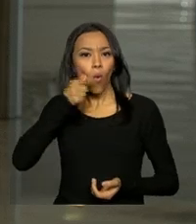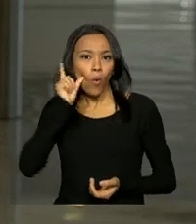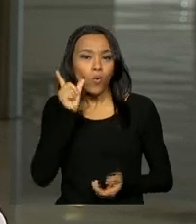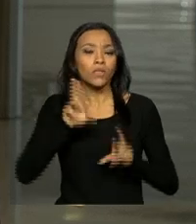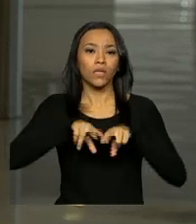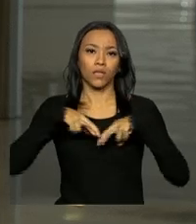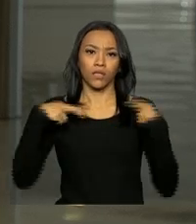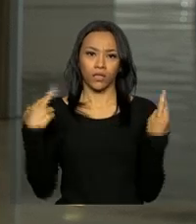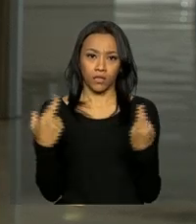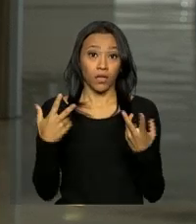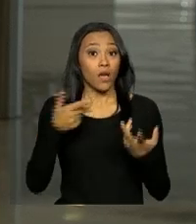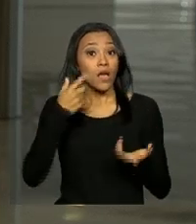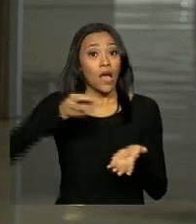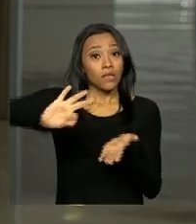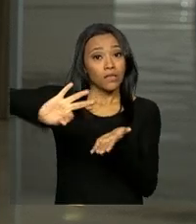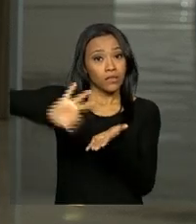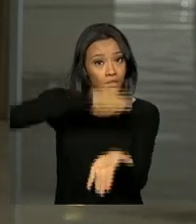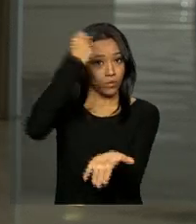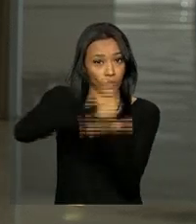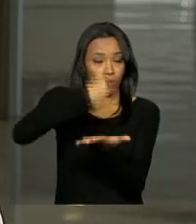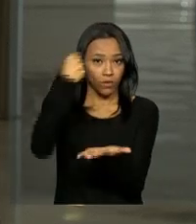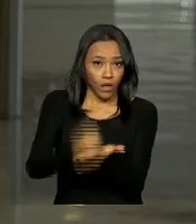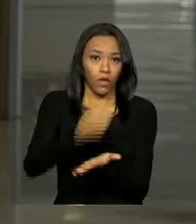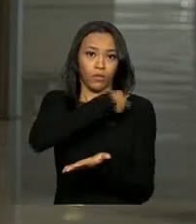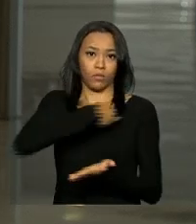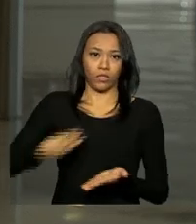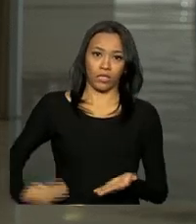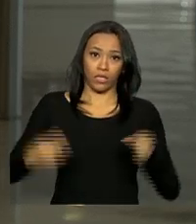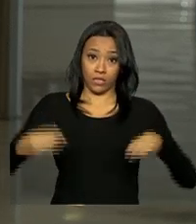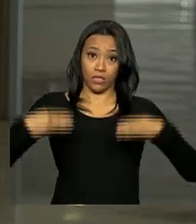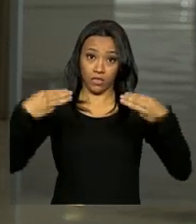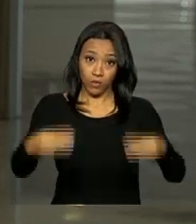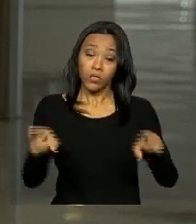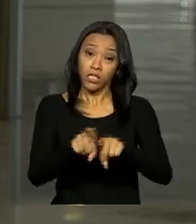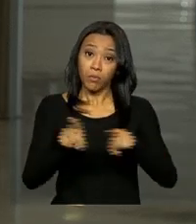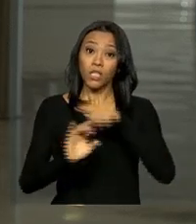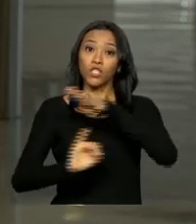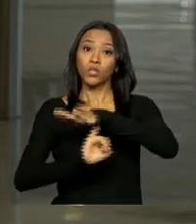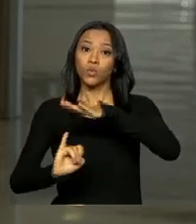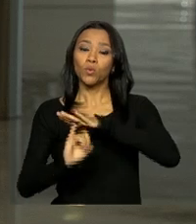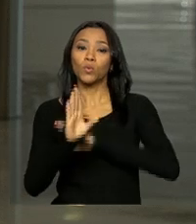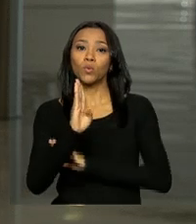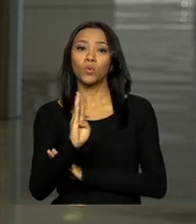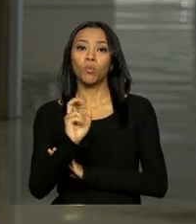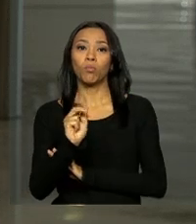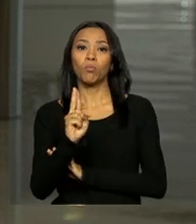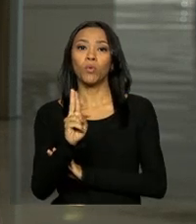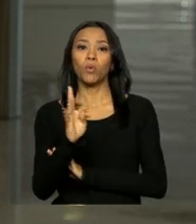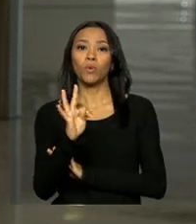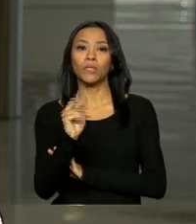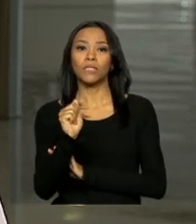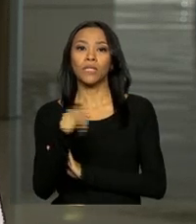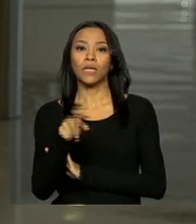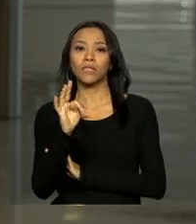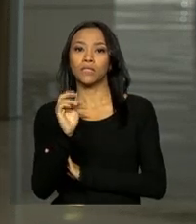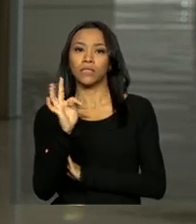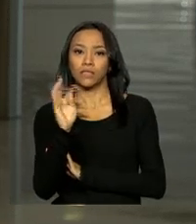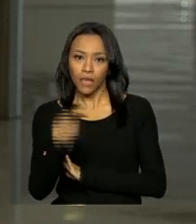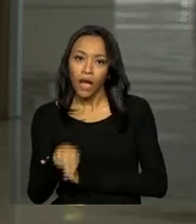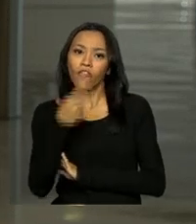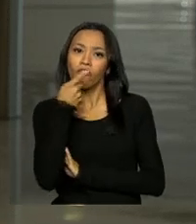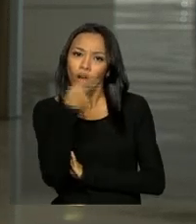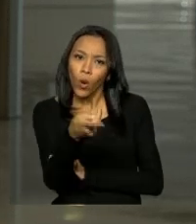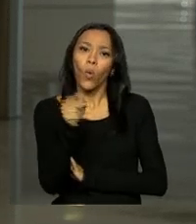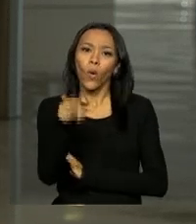do contrato entre o Ministério da Saúde e o Instituto Butantan em São Paulo, a presidenta Dilma destacou essa agenda, esse compromisso com